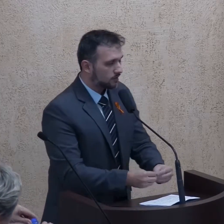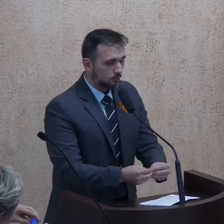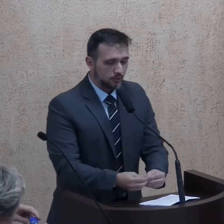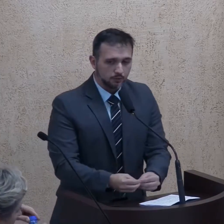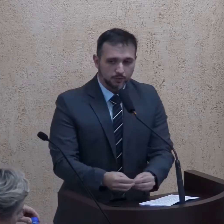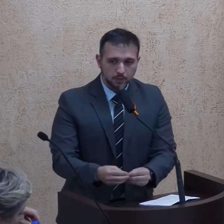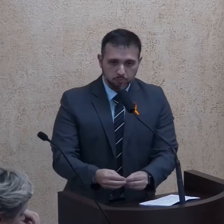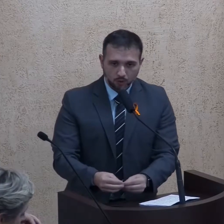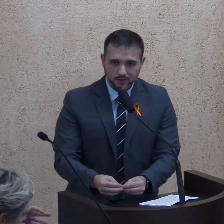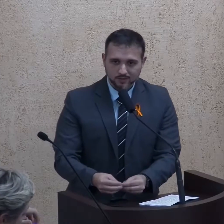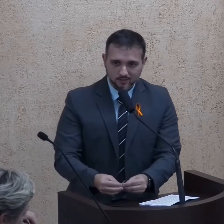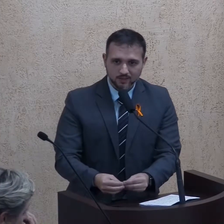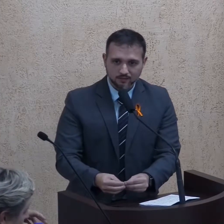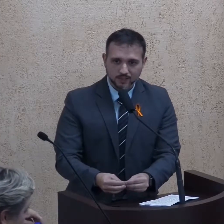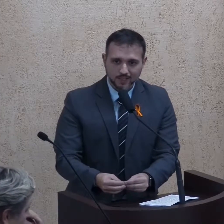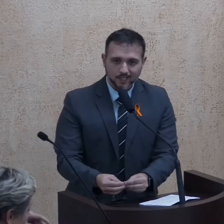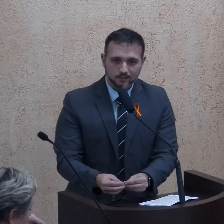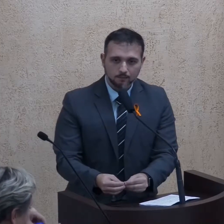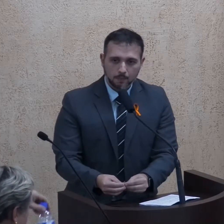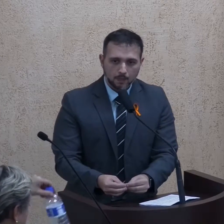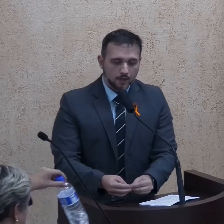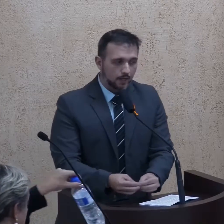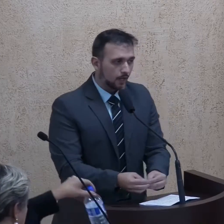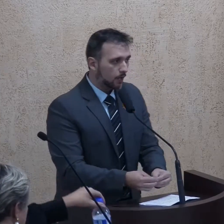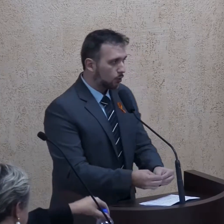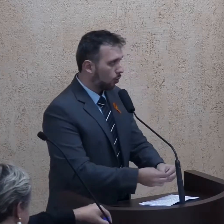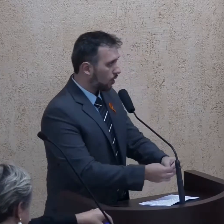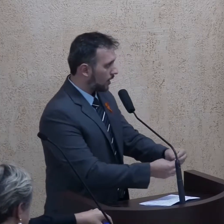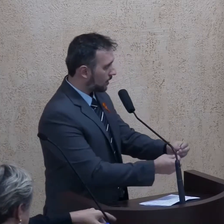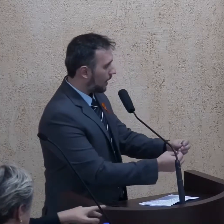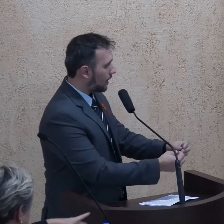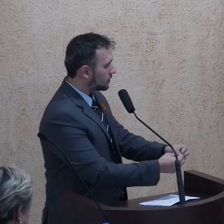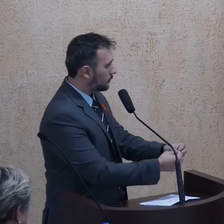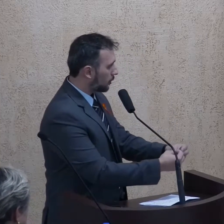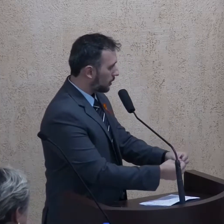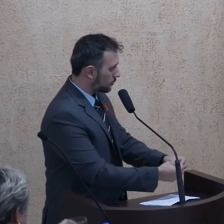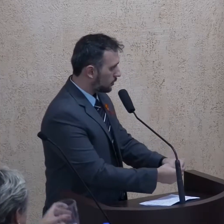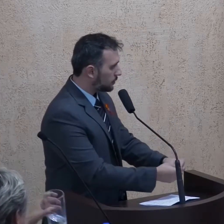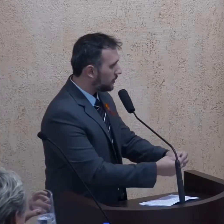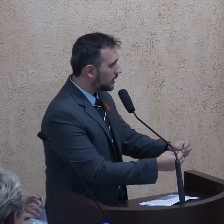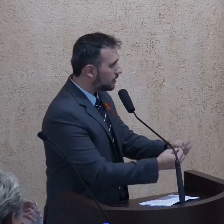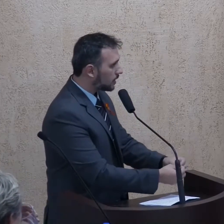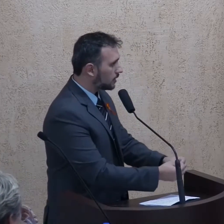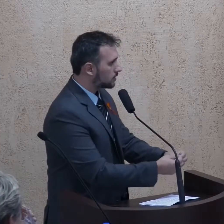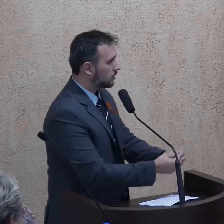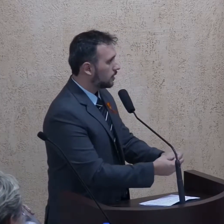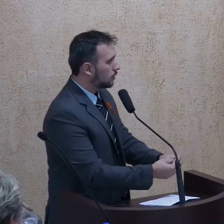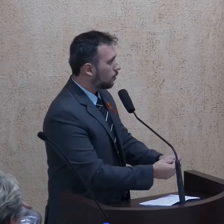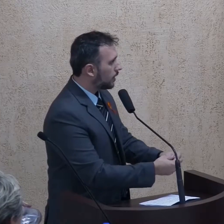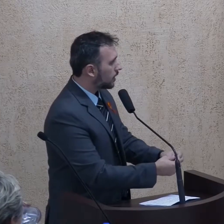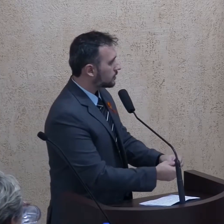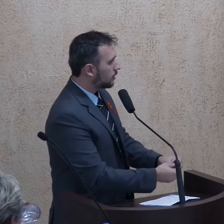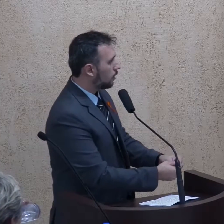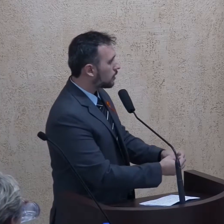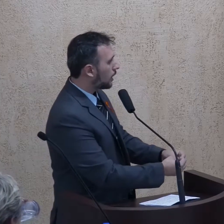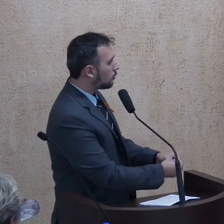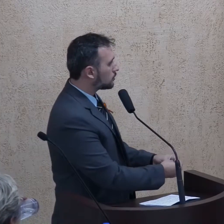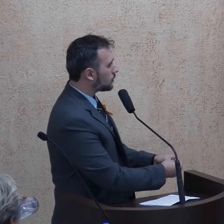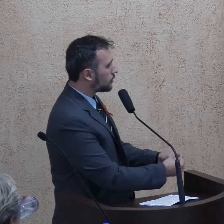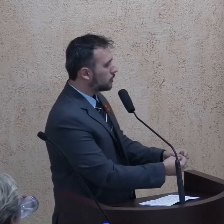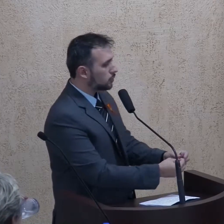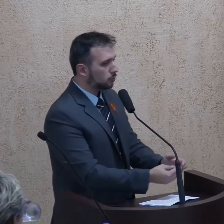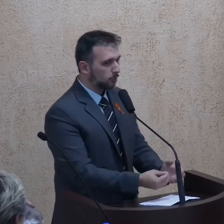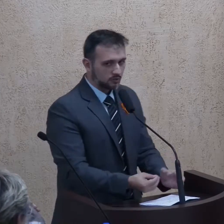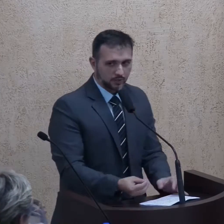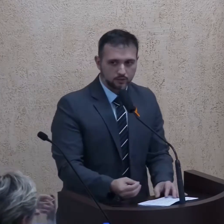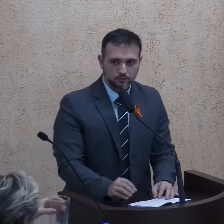o executivo ele possa, sim, na verdade, colocar as informações fidedignas com relação ao que